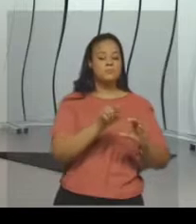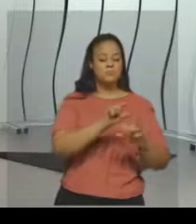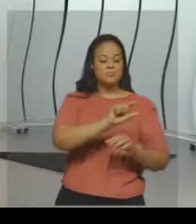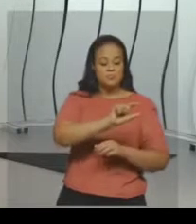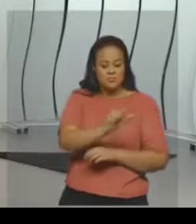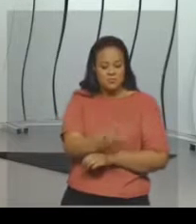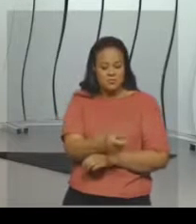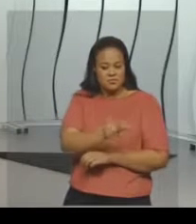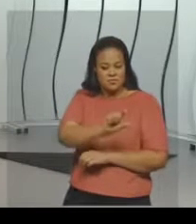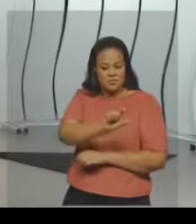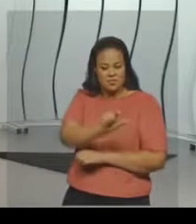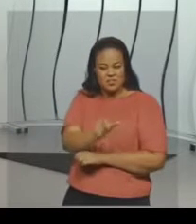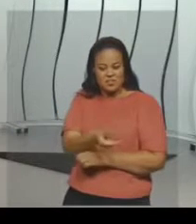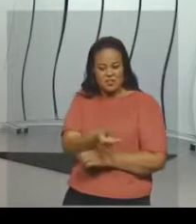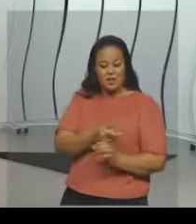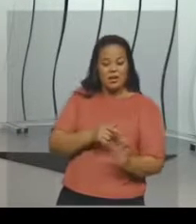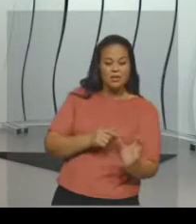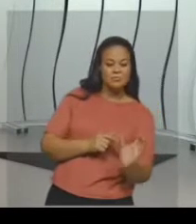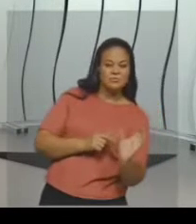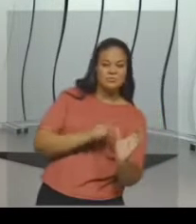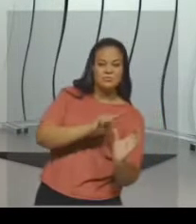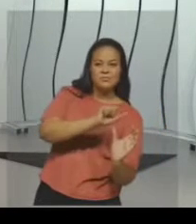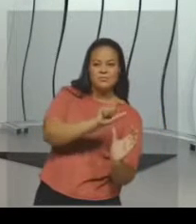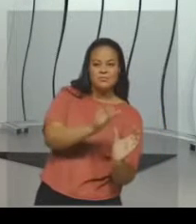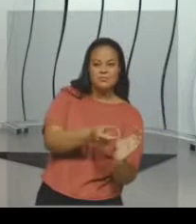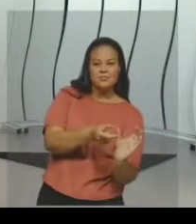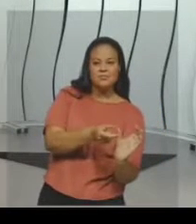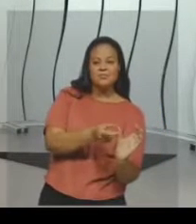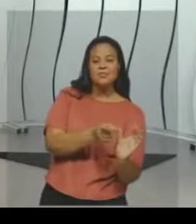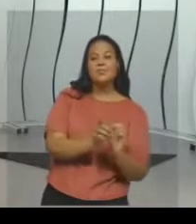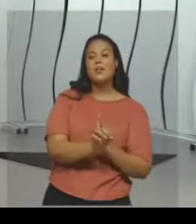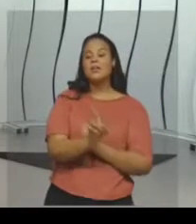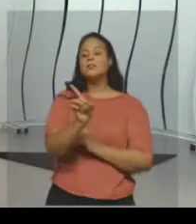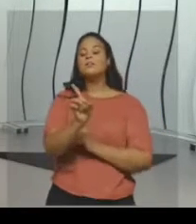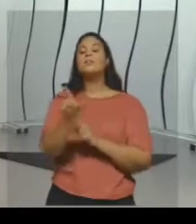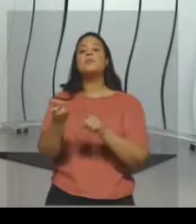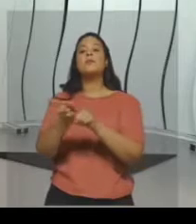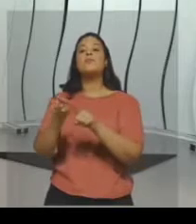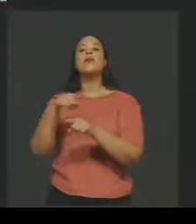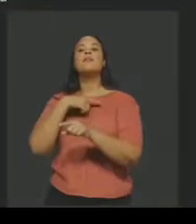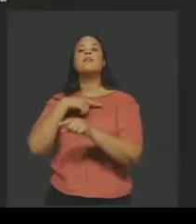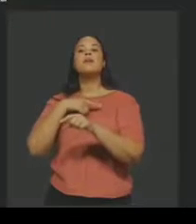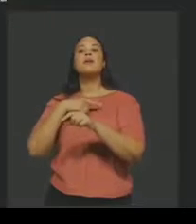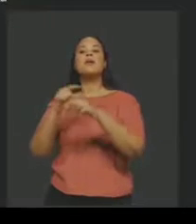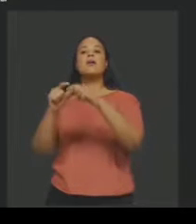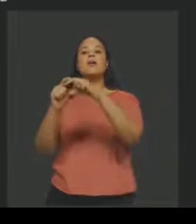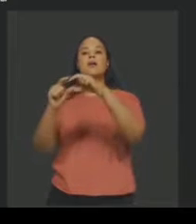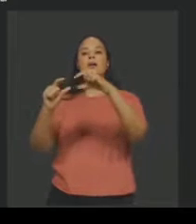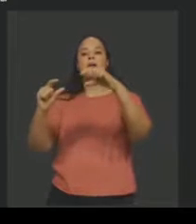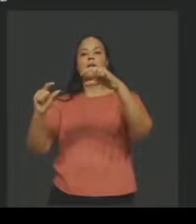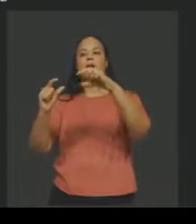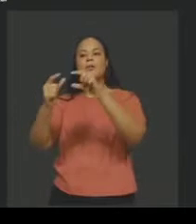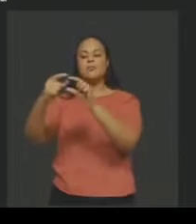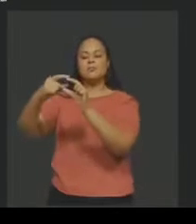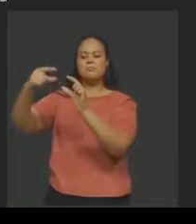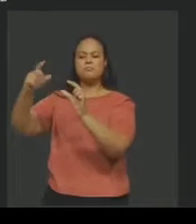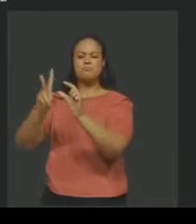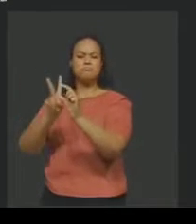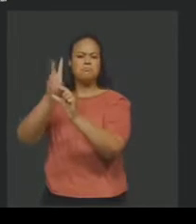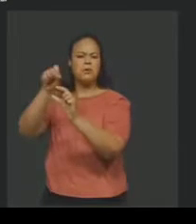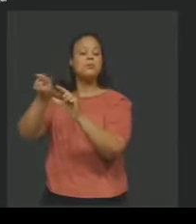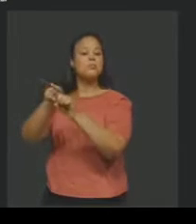nós temos aqui representado também esporos bacterianos, que são formas resistentes das bactérias,